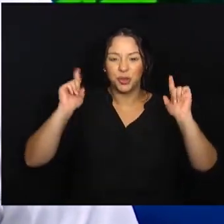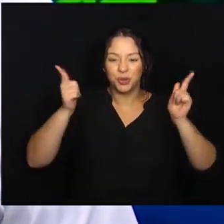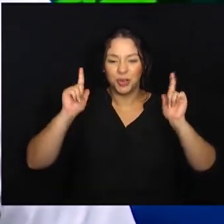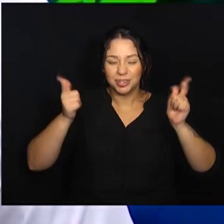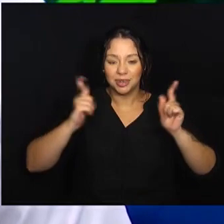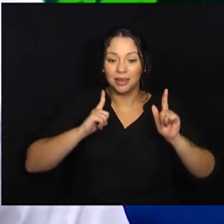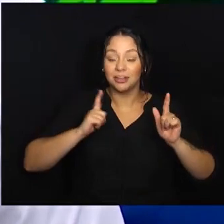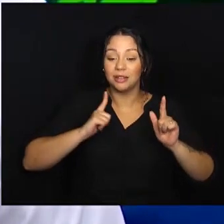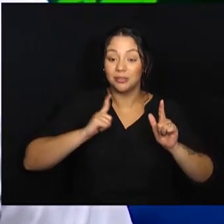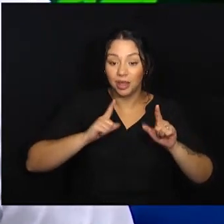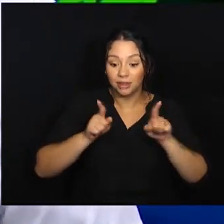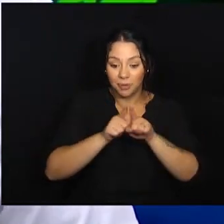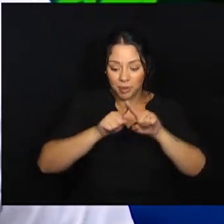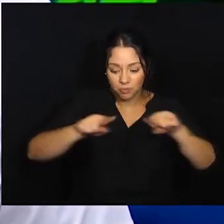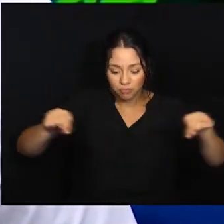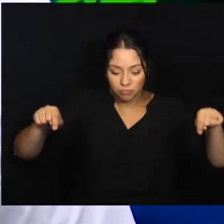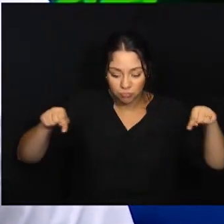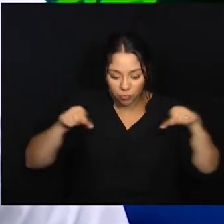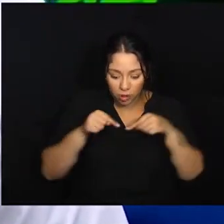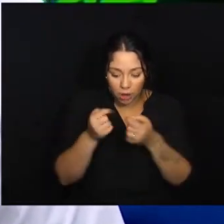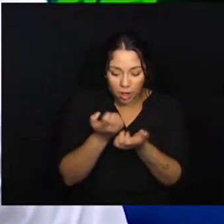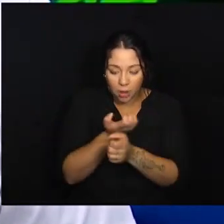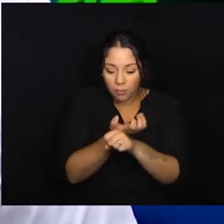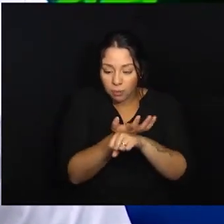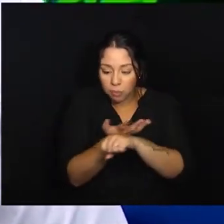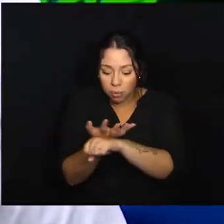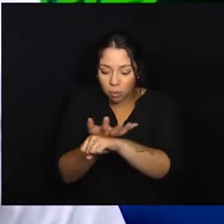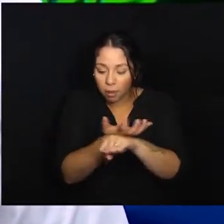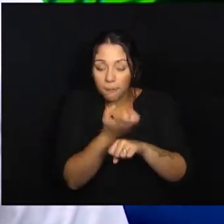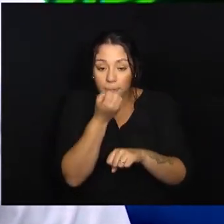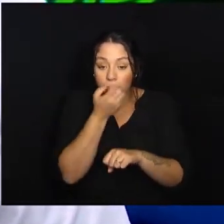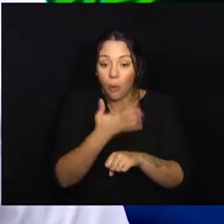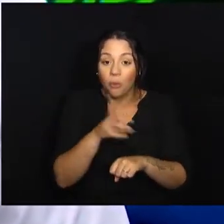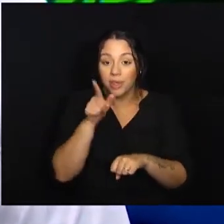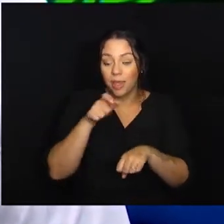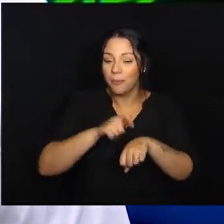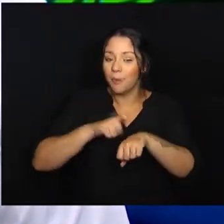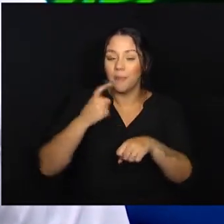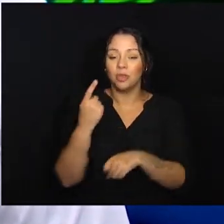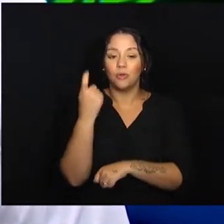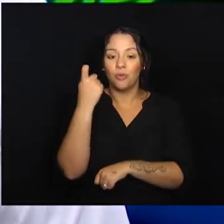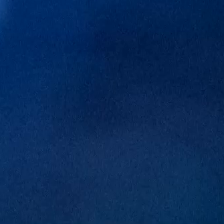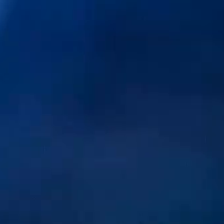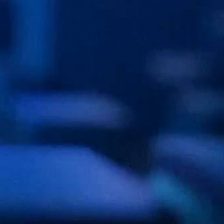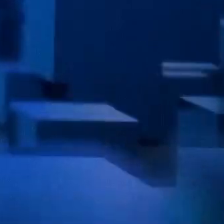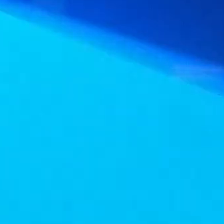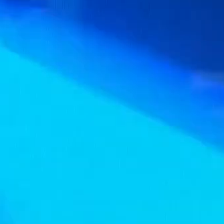e com certeza vai trazer uma alegria, um momento único para eles que jamais eles vão esquecer na vida deles.